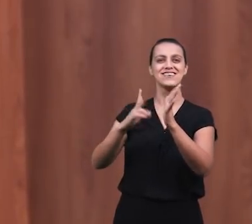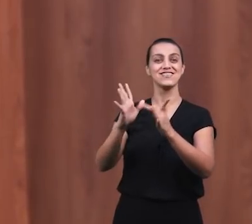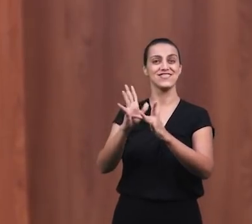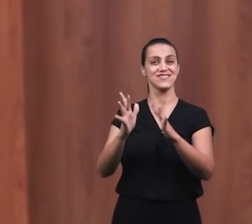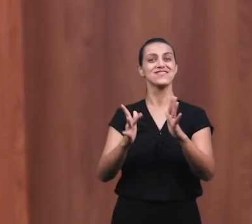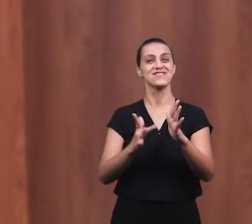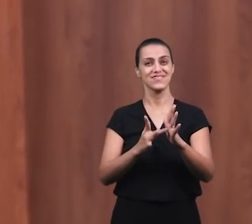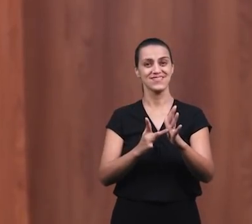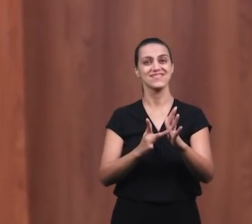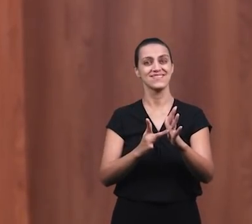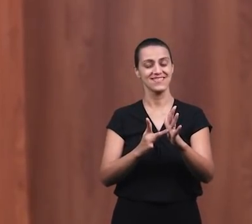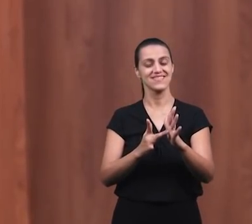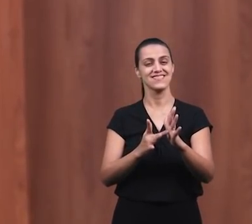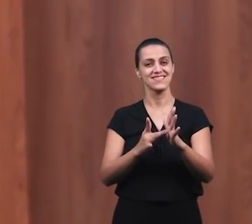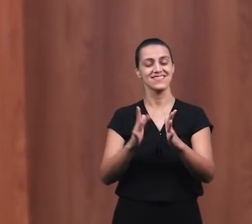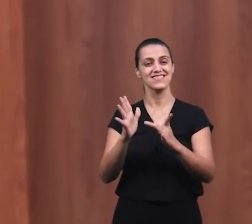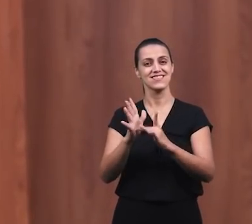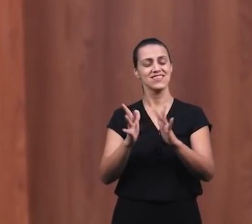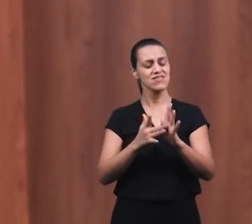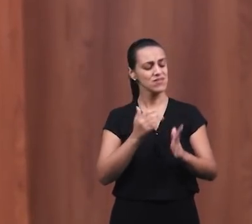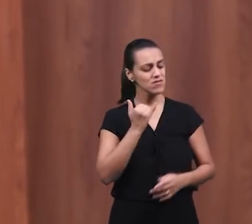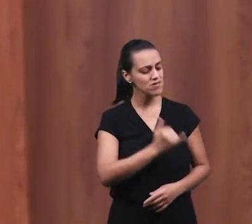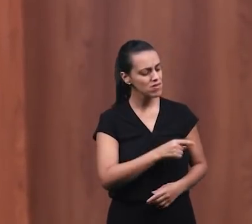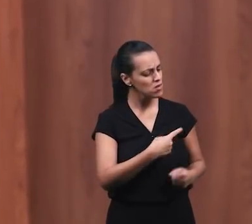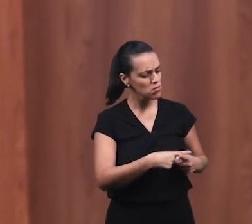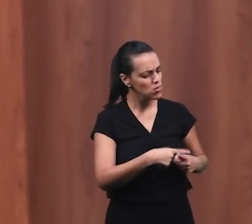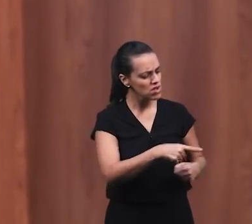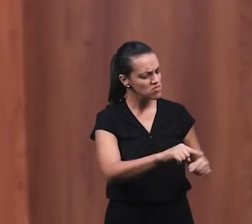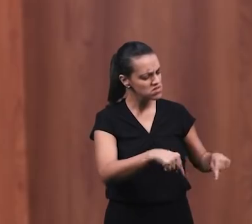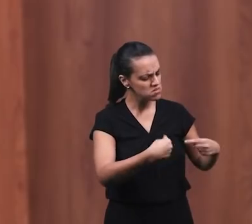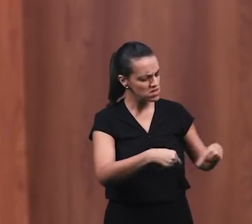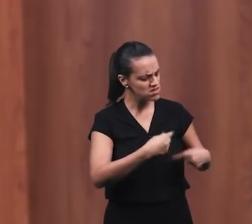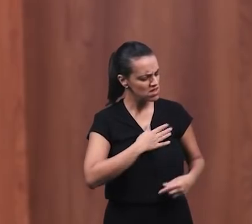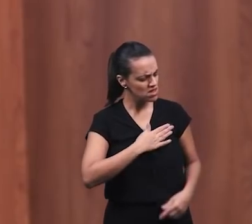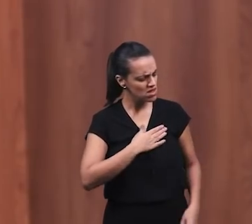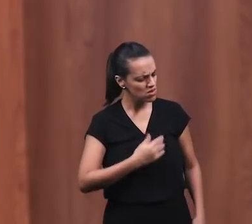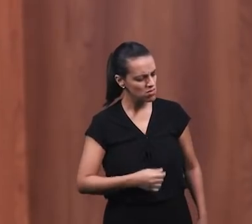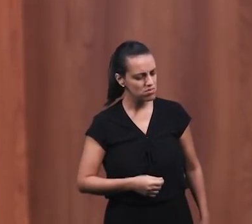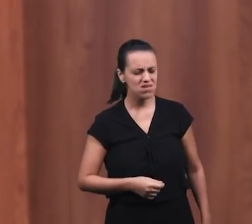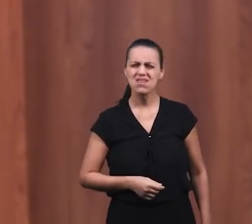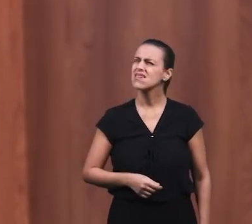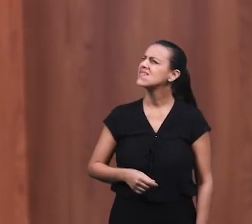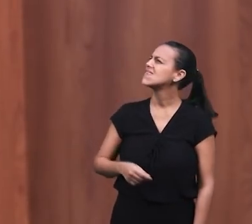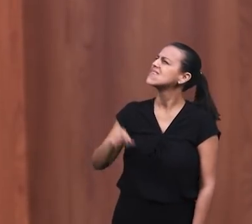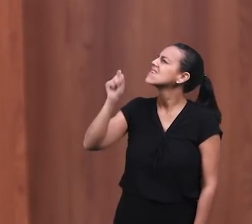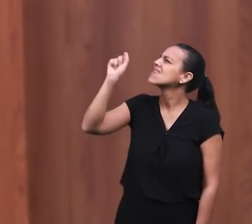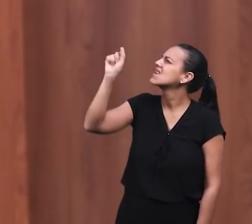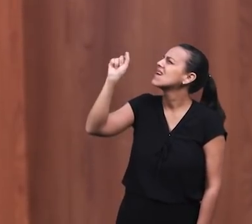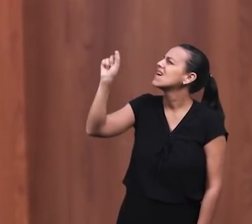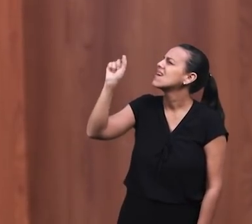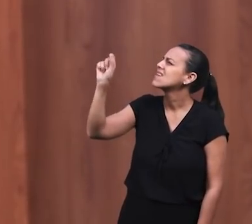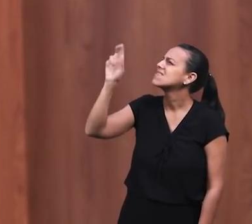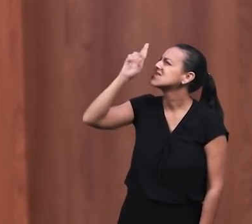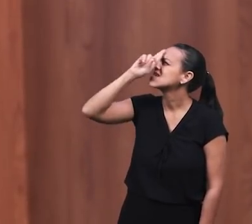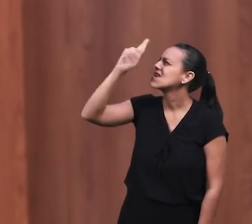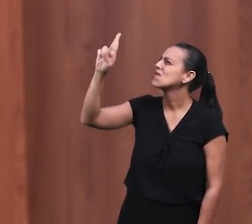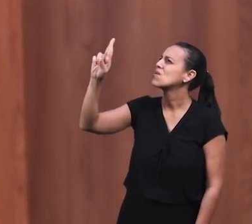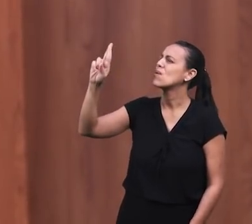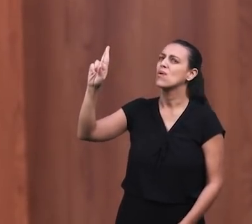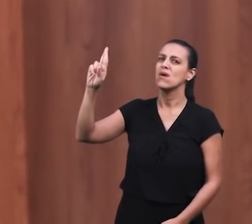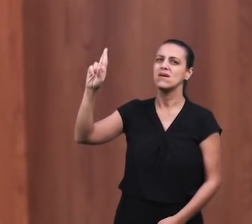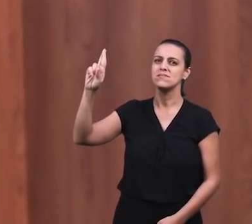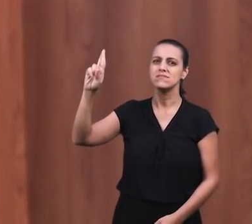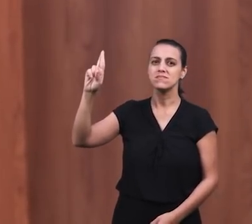Jesus. Jesus disse: Saulo, por que me persegues? A ele: quem és tu, Senhor? Neste